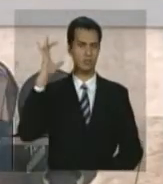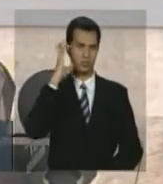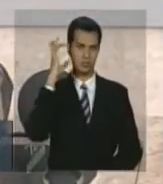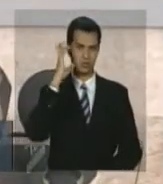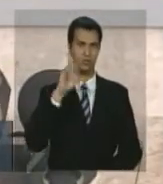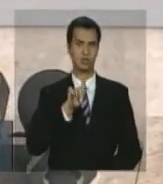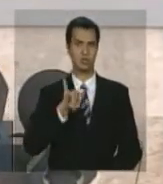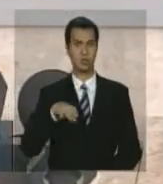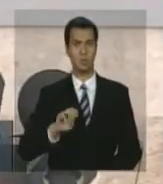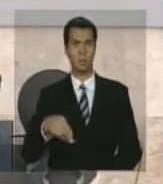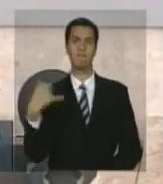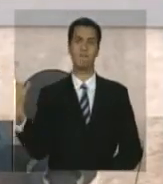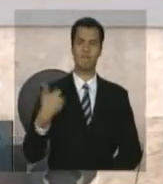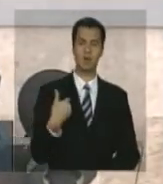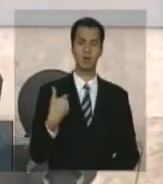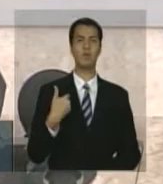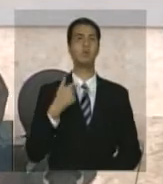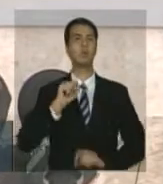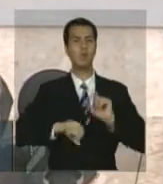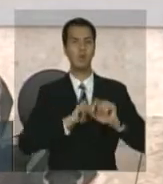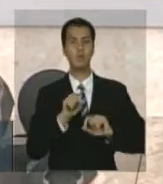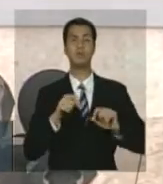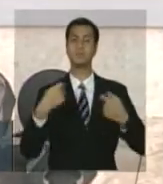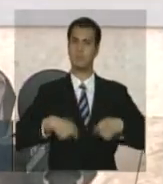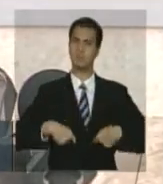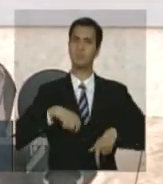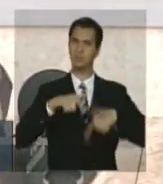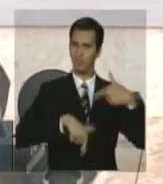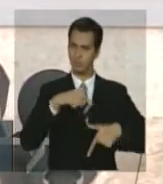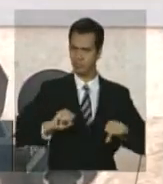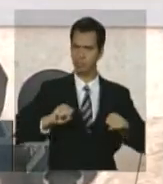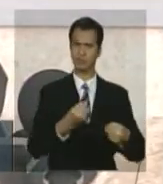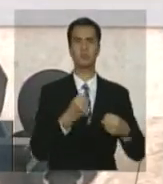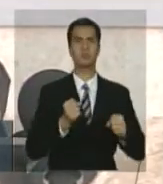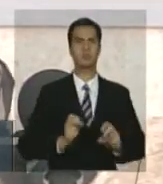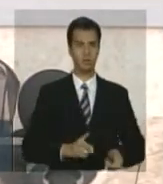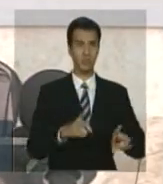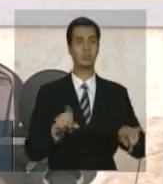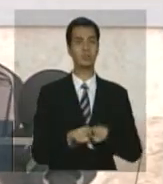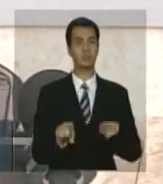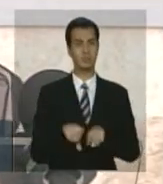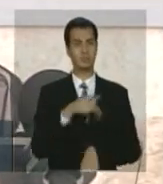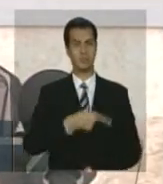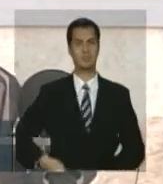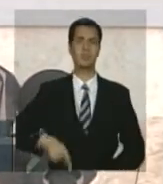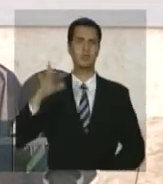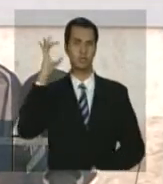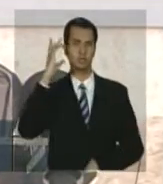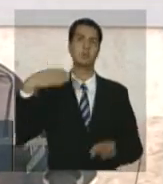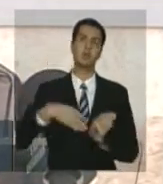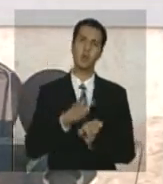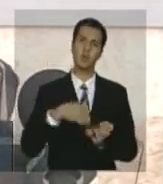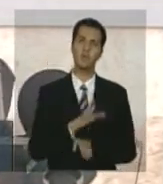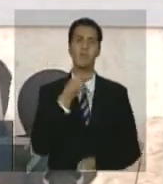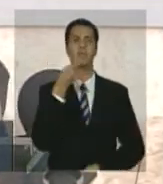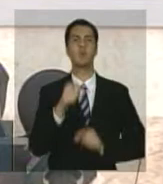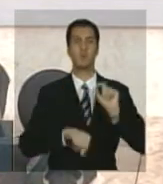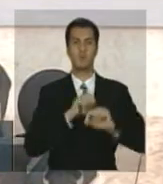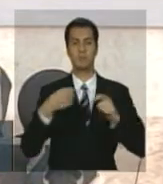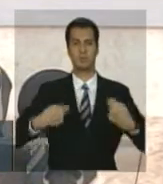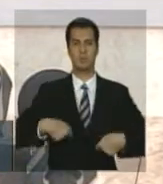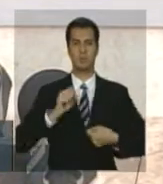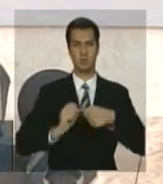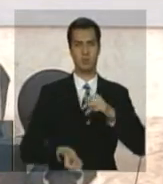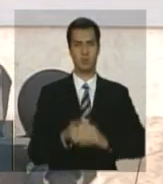nos orientou para que ela fosse fortalecida, e nós saímos da reunião também com uma orientação para que se organizasse uma